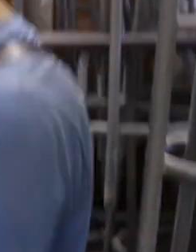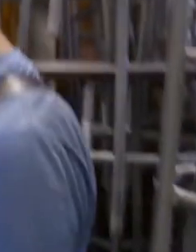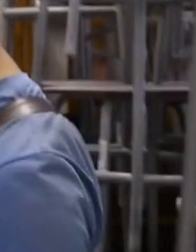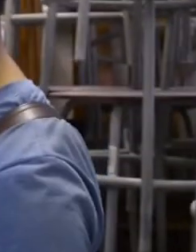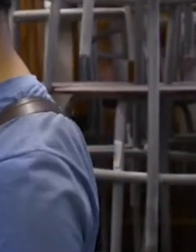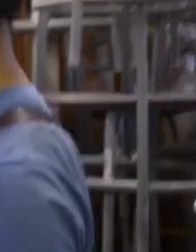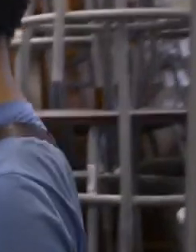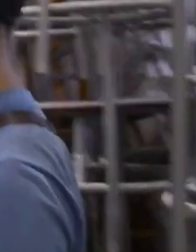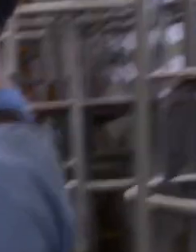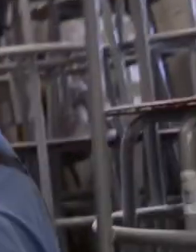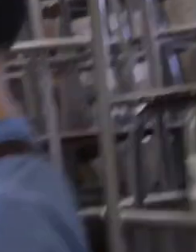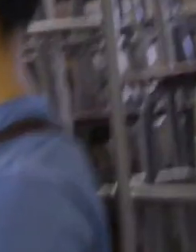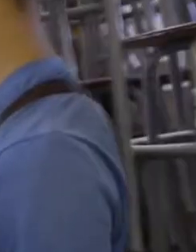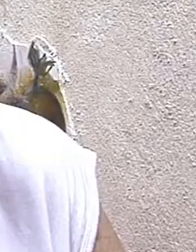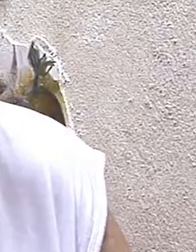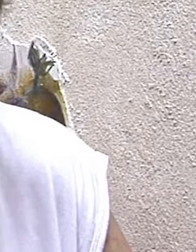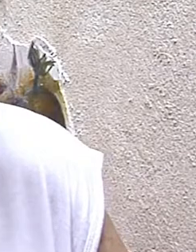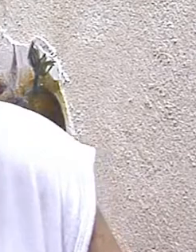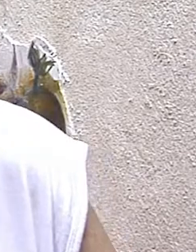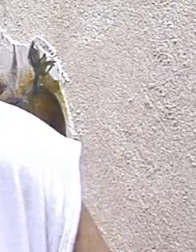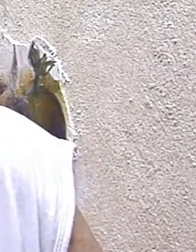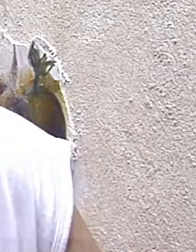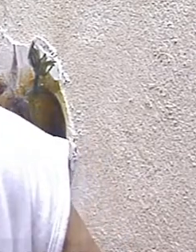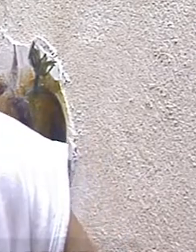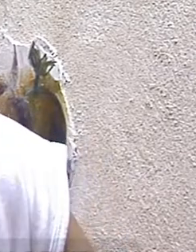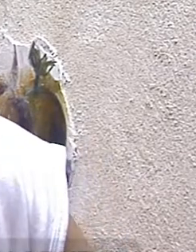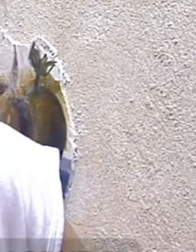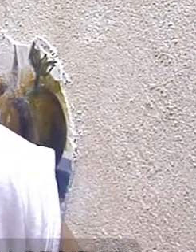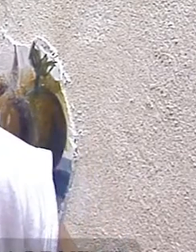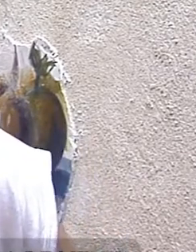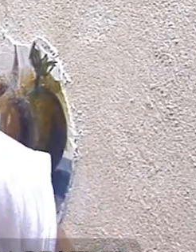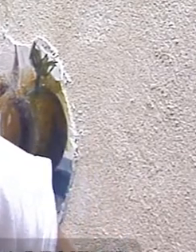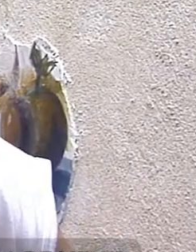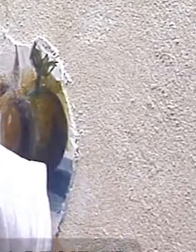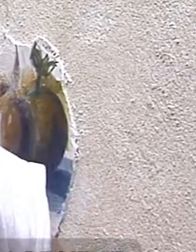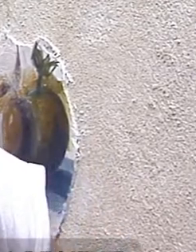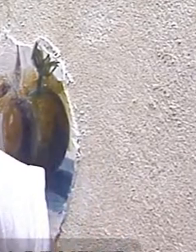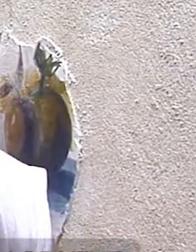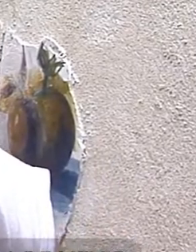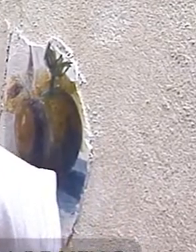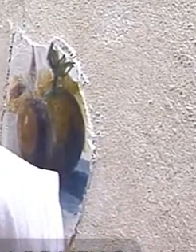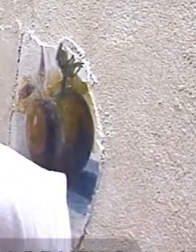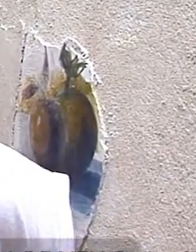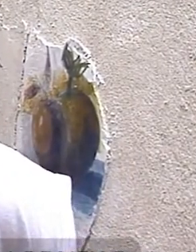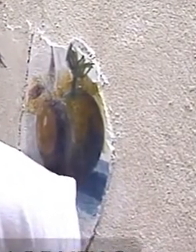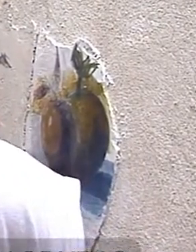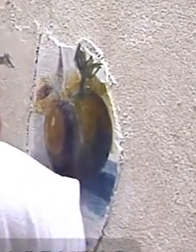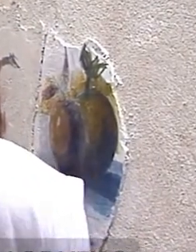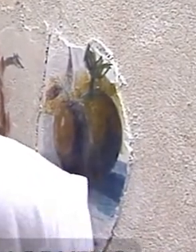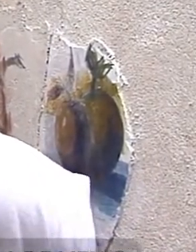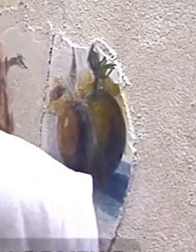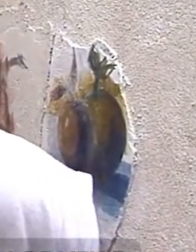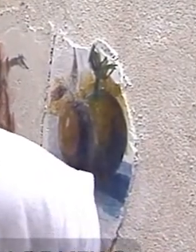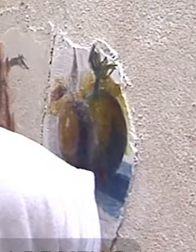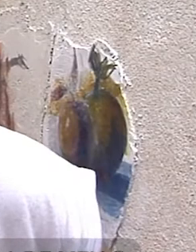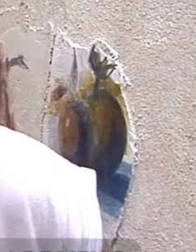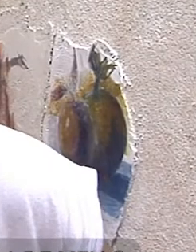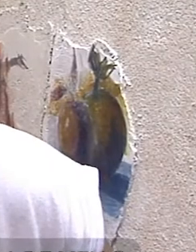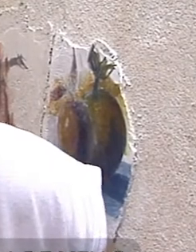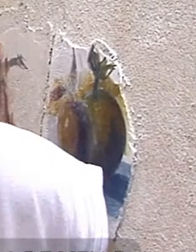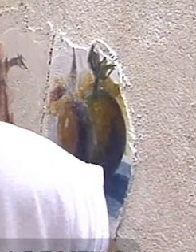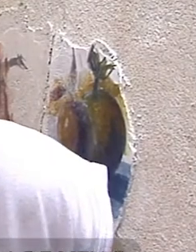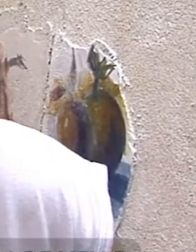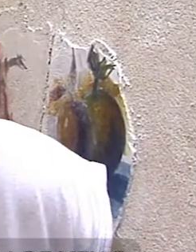tem. O que quer dizer isso, técnica moral? Bem moral, quer dizer, é uma técnica para ser pintada no muro, na parede.